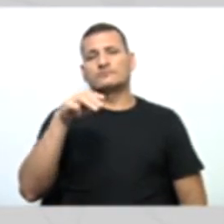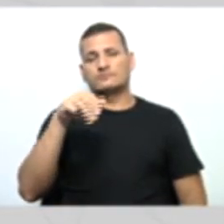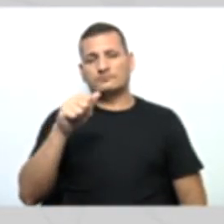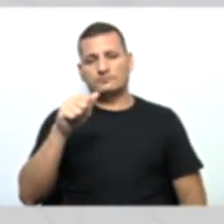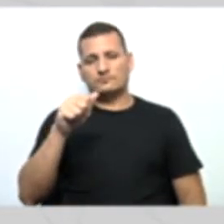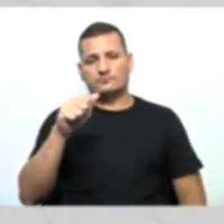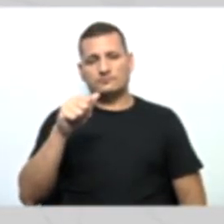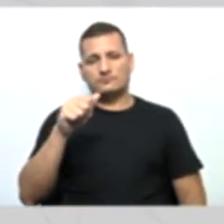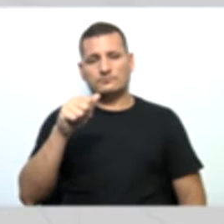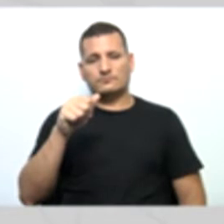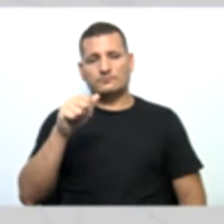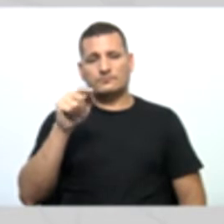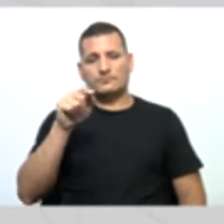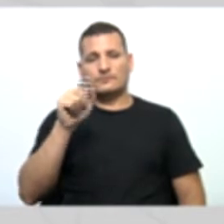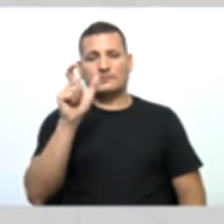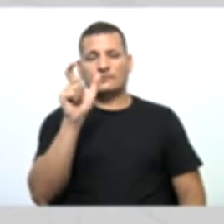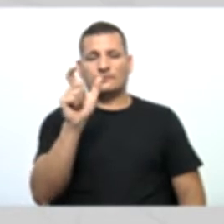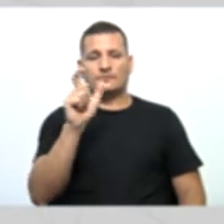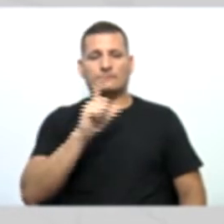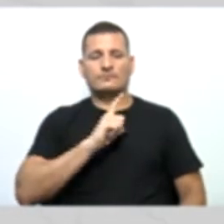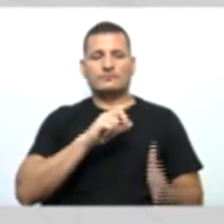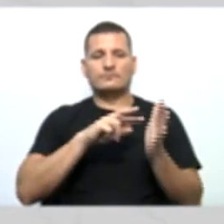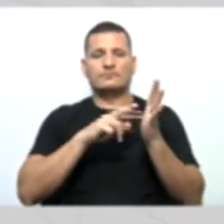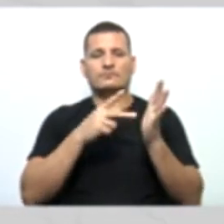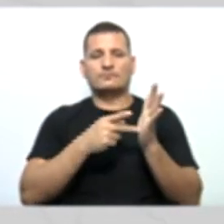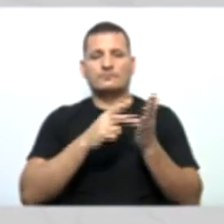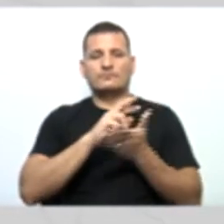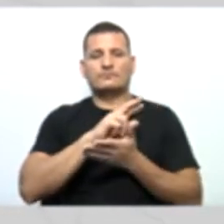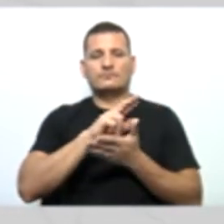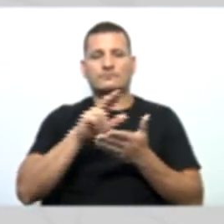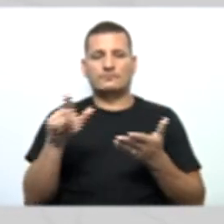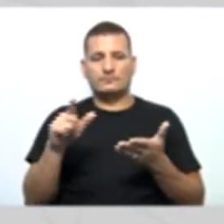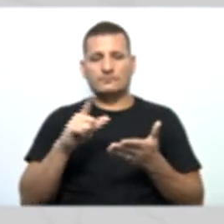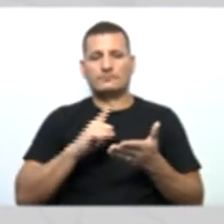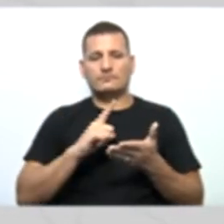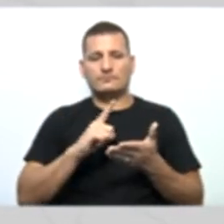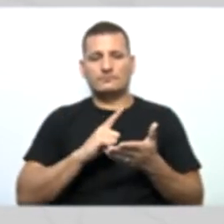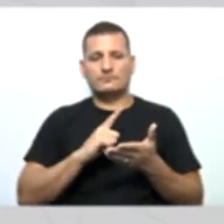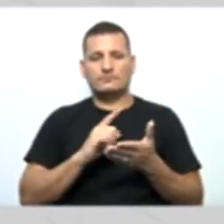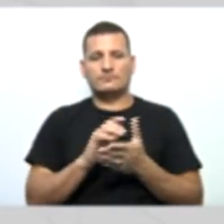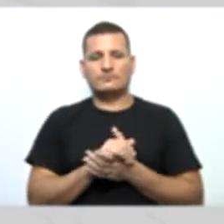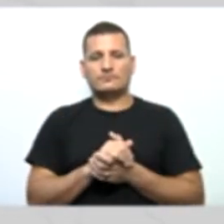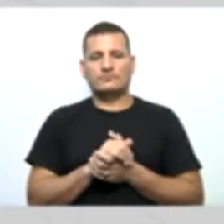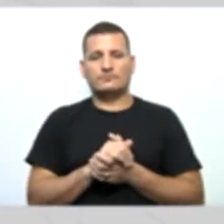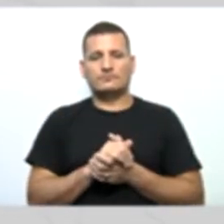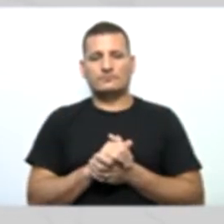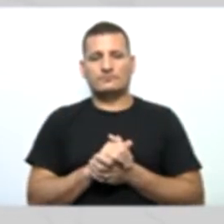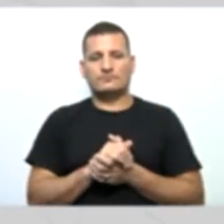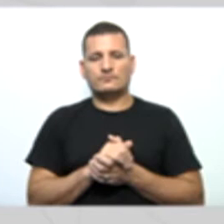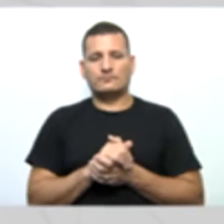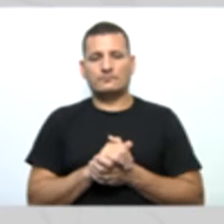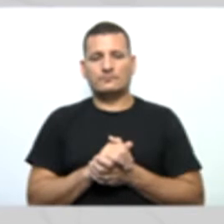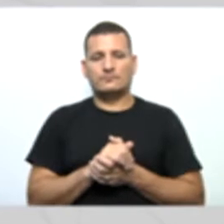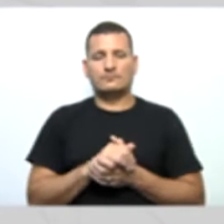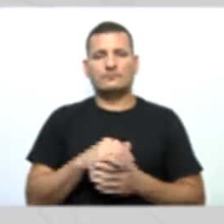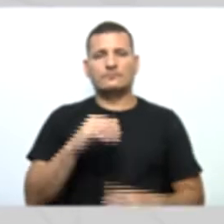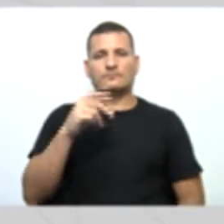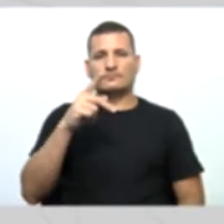Primeiro, essa palavra possui diversos significados, né? Vamos tratá-las da seguinte maneira.